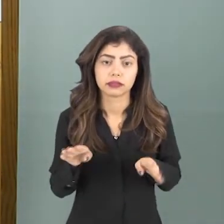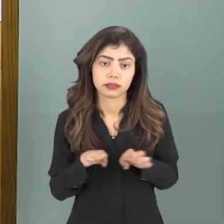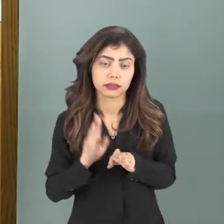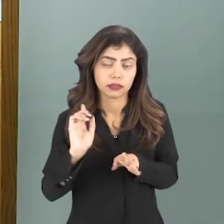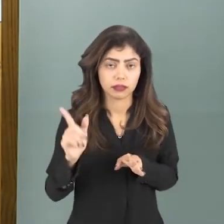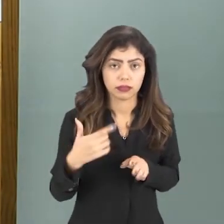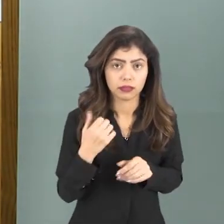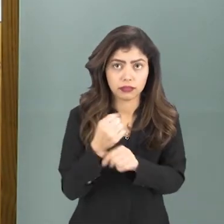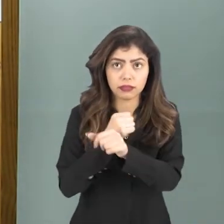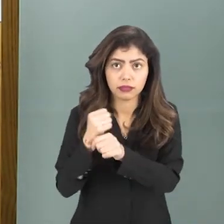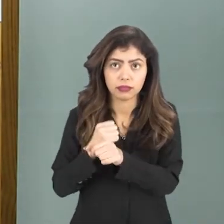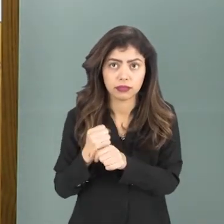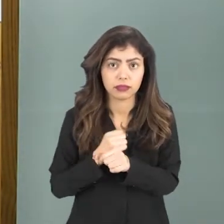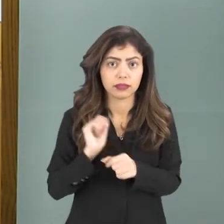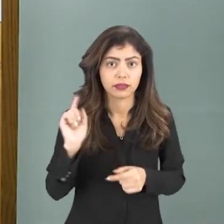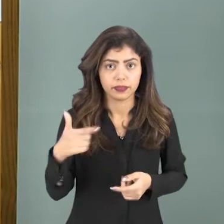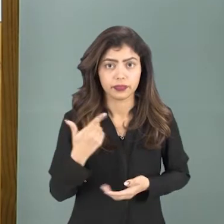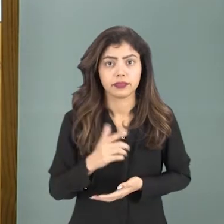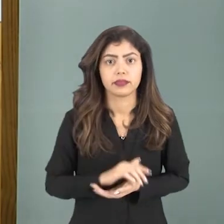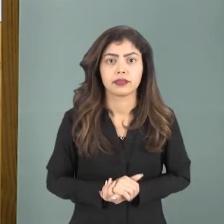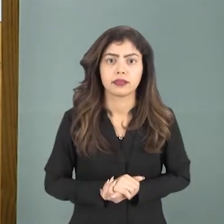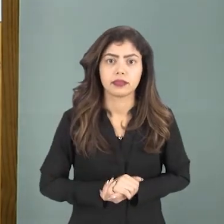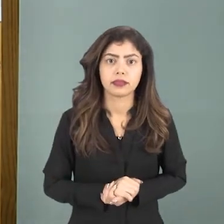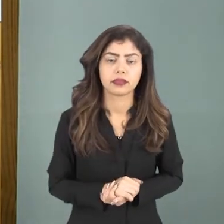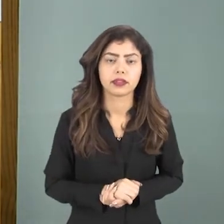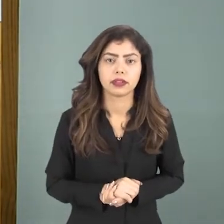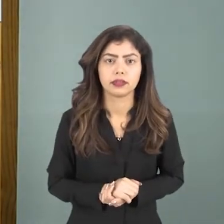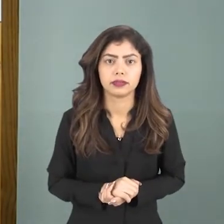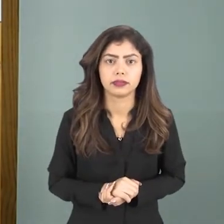Mas existem outros tipos de moradia.